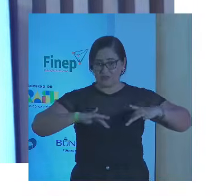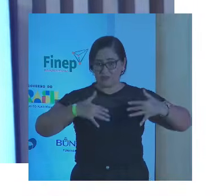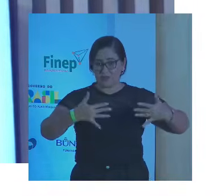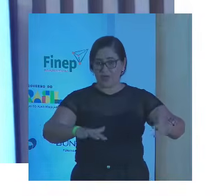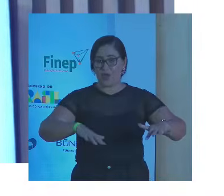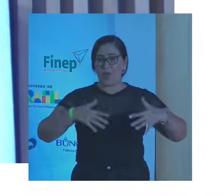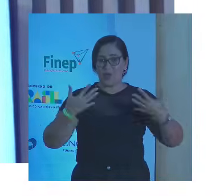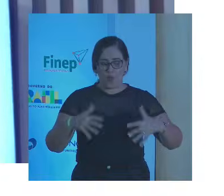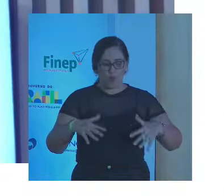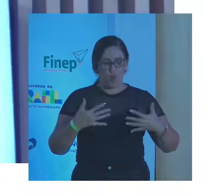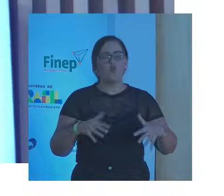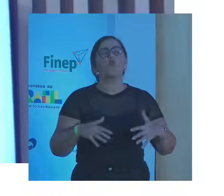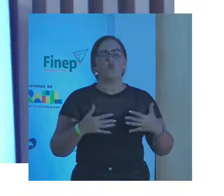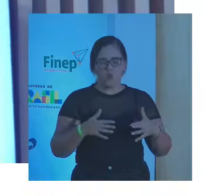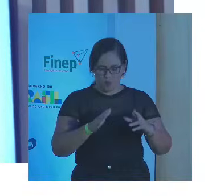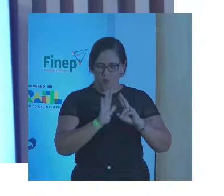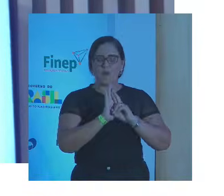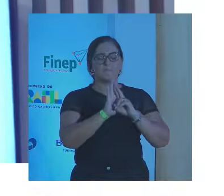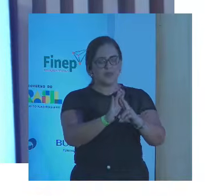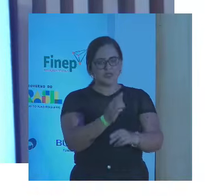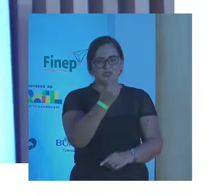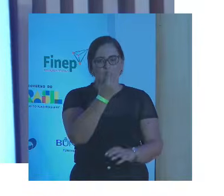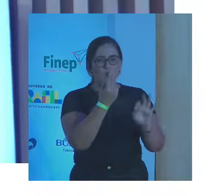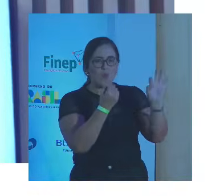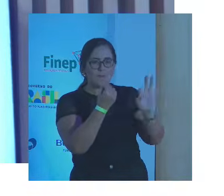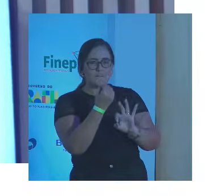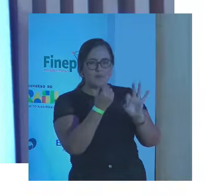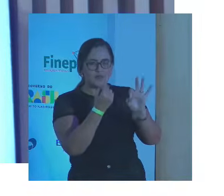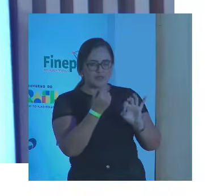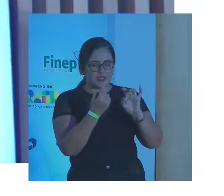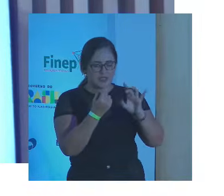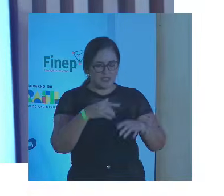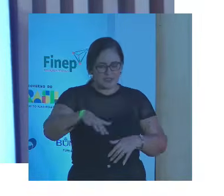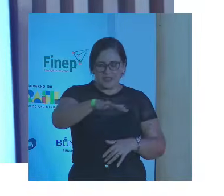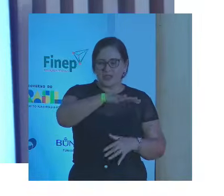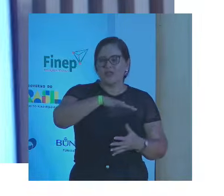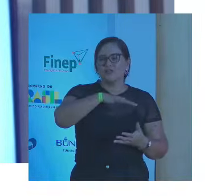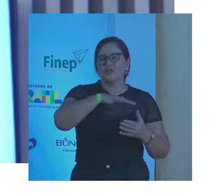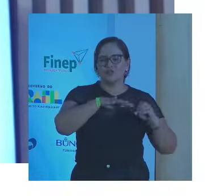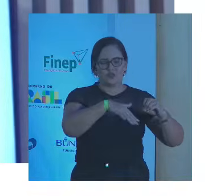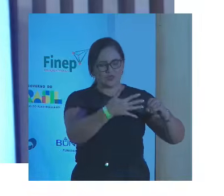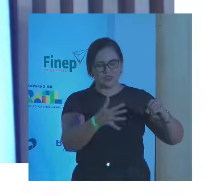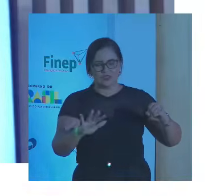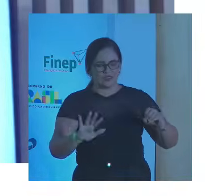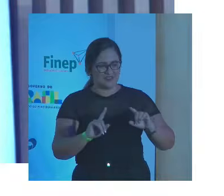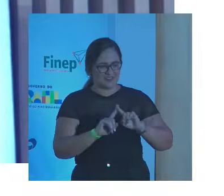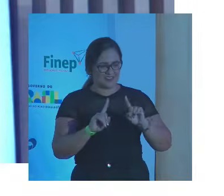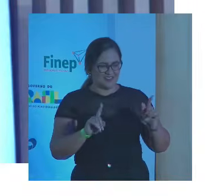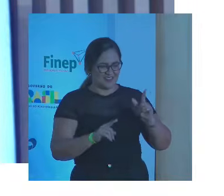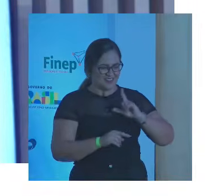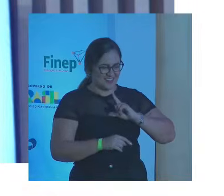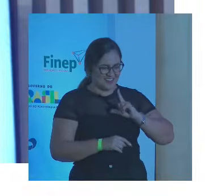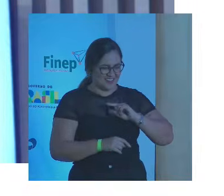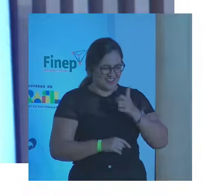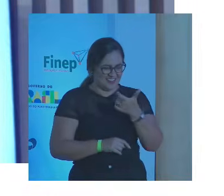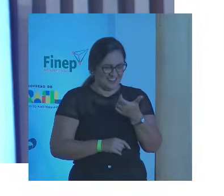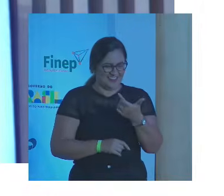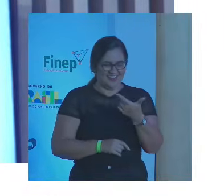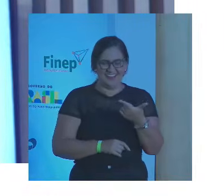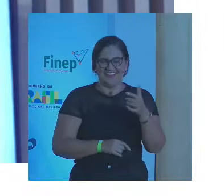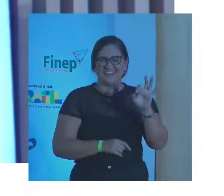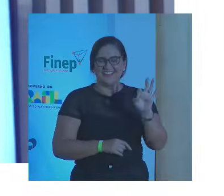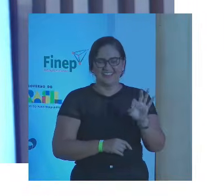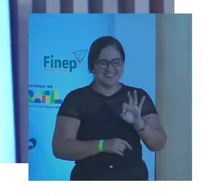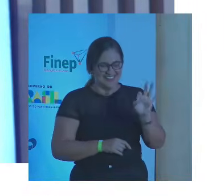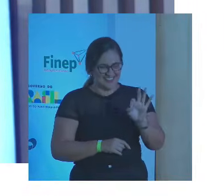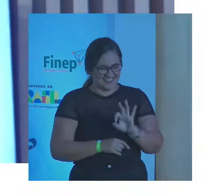que representam apenas 1% da superfície global dos oceanos, mas têm 25% da